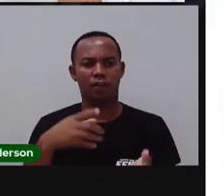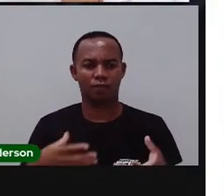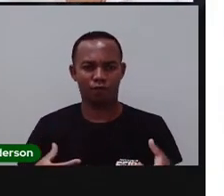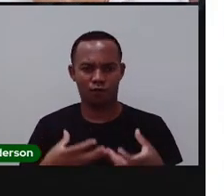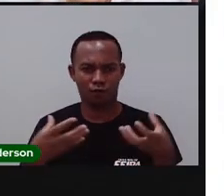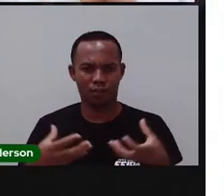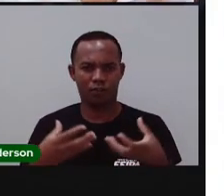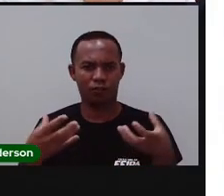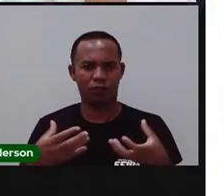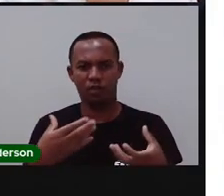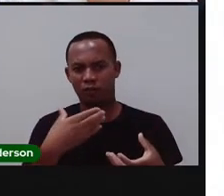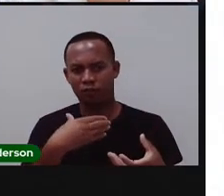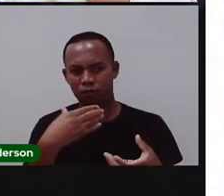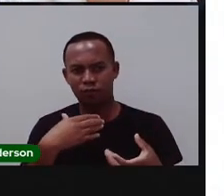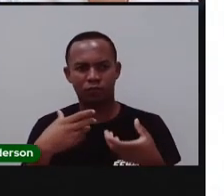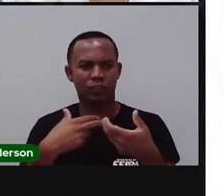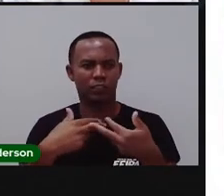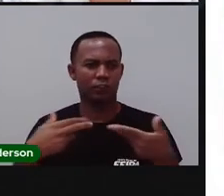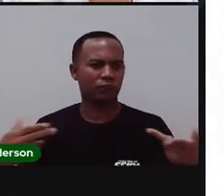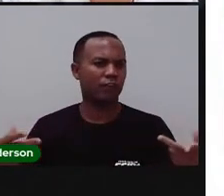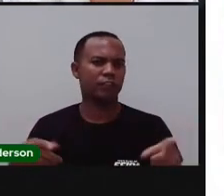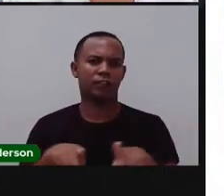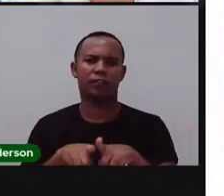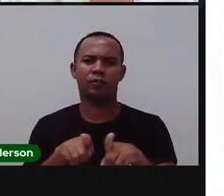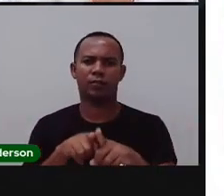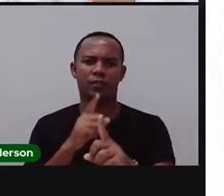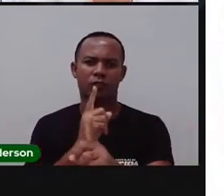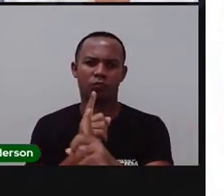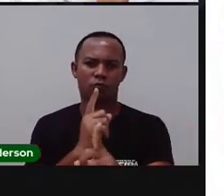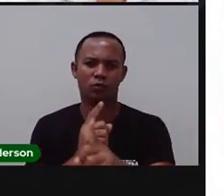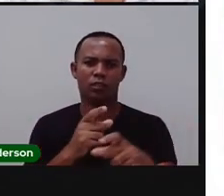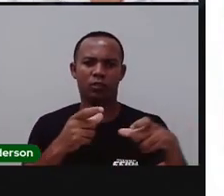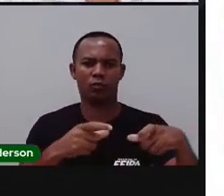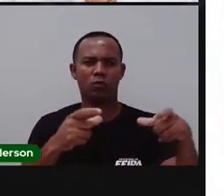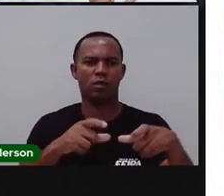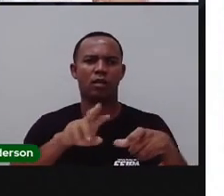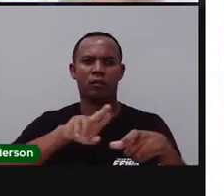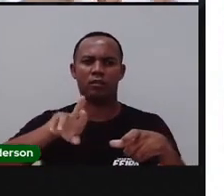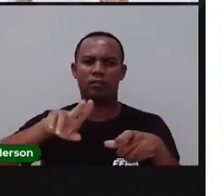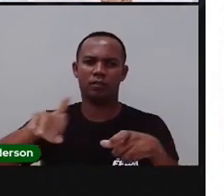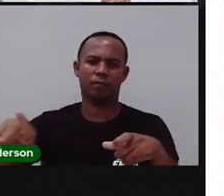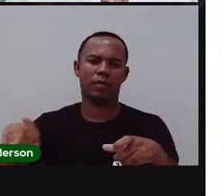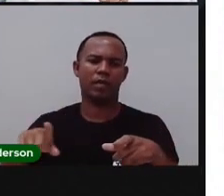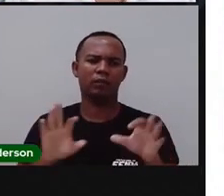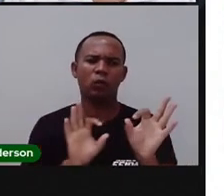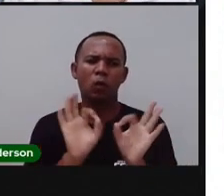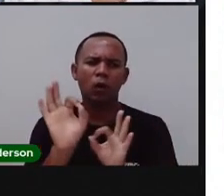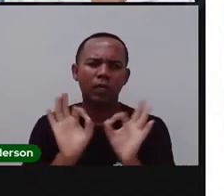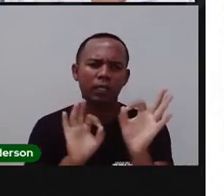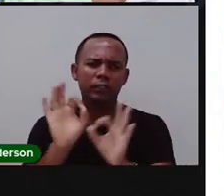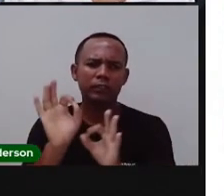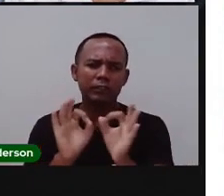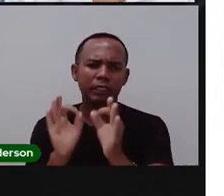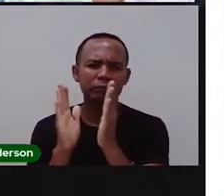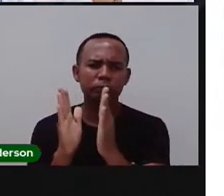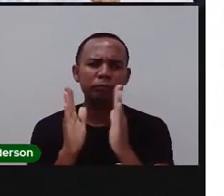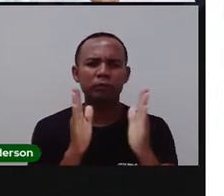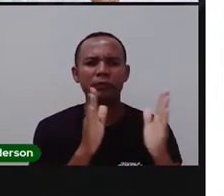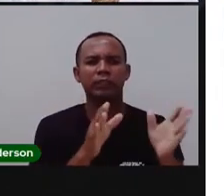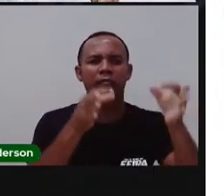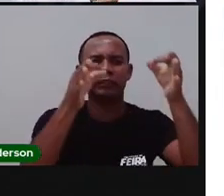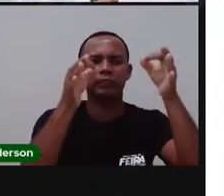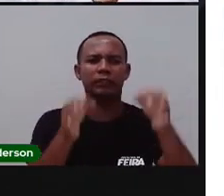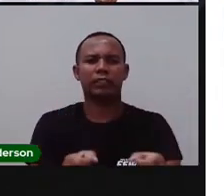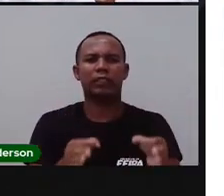local específico. Vou comprar fruta em um outro local. Não existe uma organização dentro do centro de abastecimento,